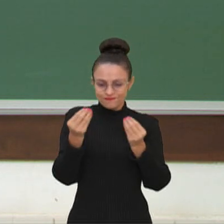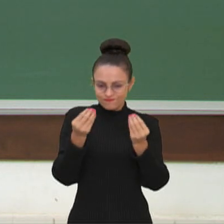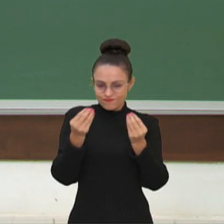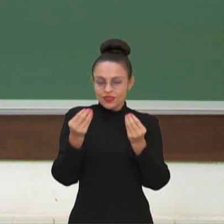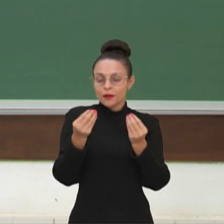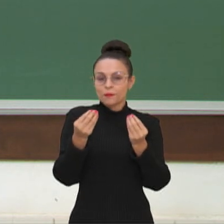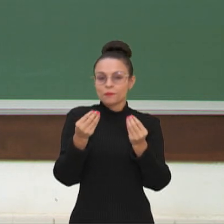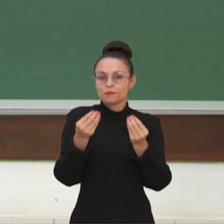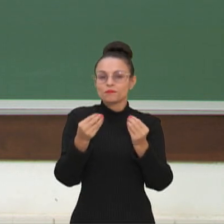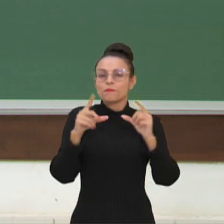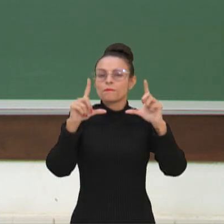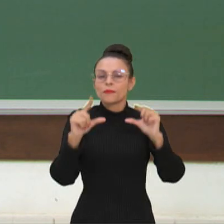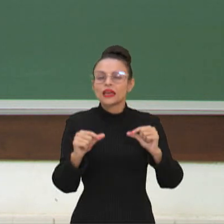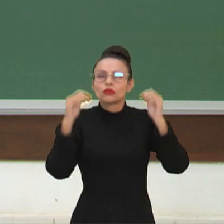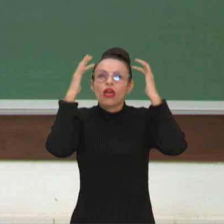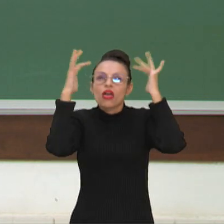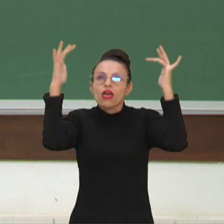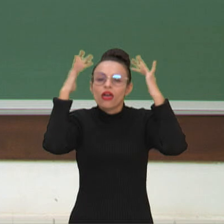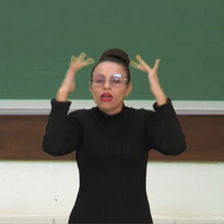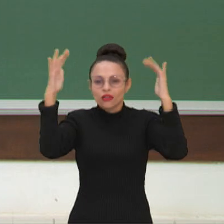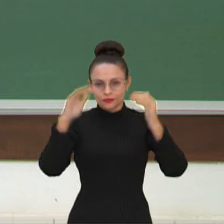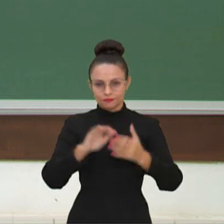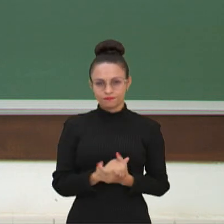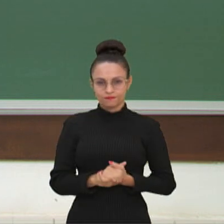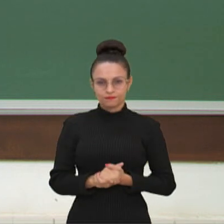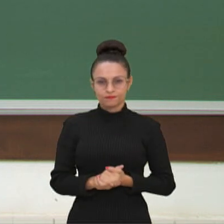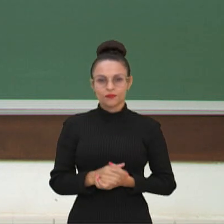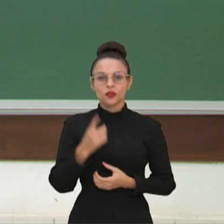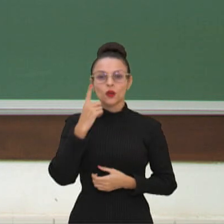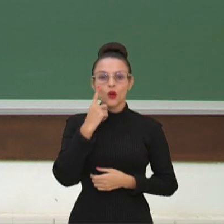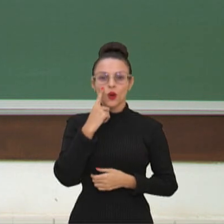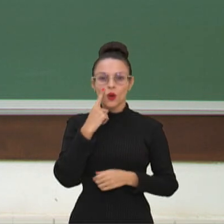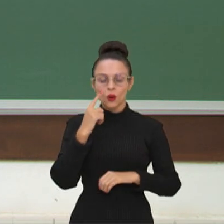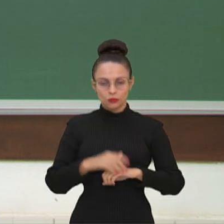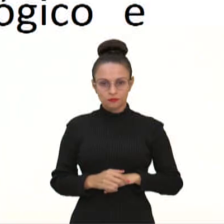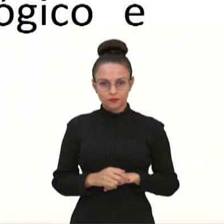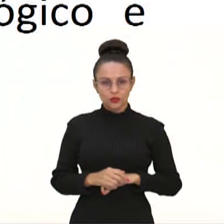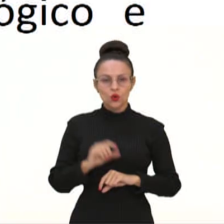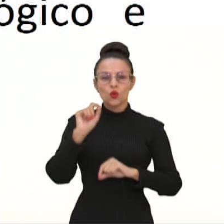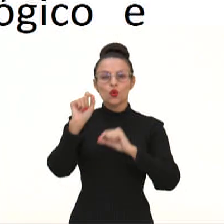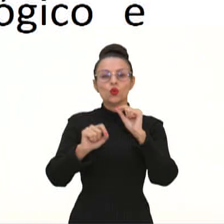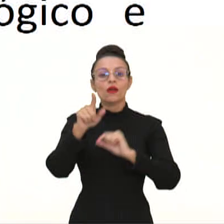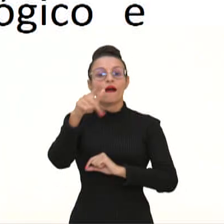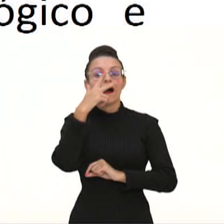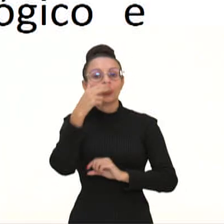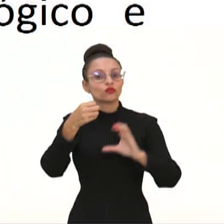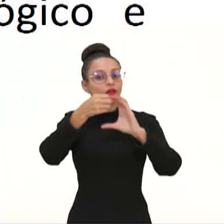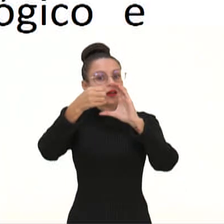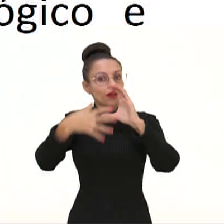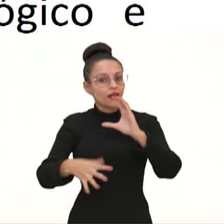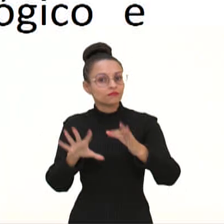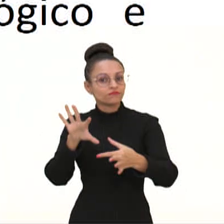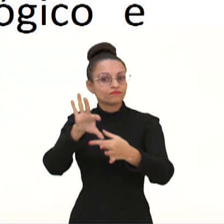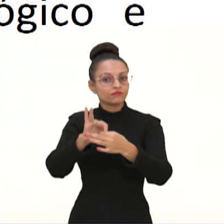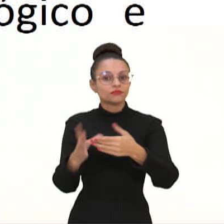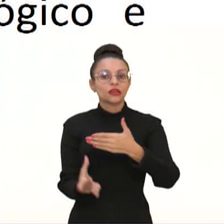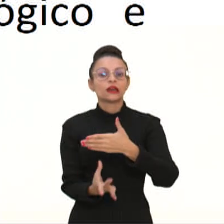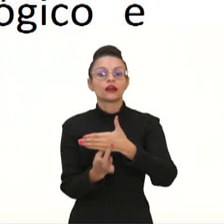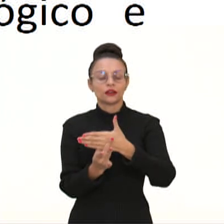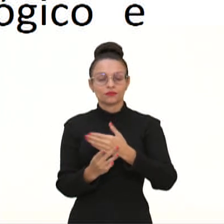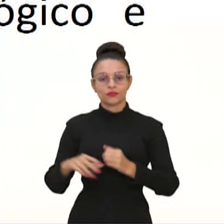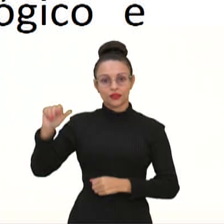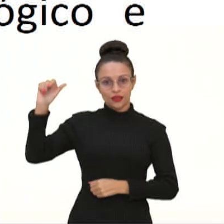Mas o que seria outra coisa aqui, né? Então, acertou quem colocou a letra D, idealizar tanto a